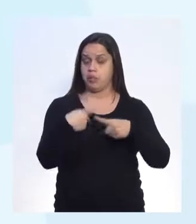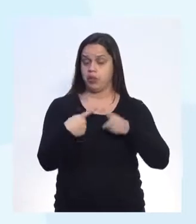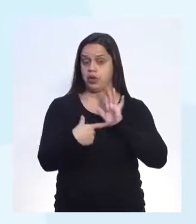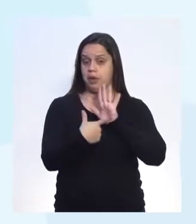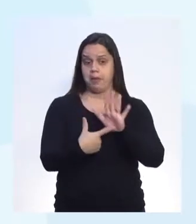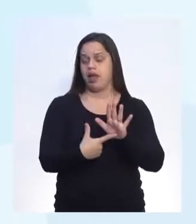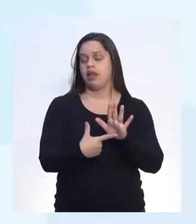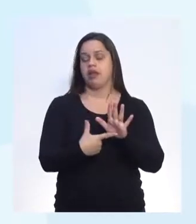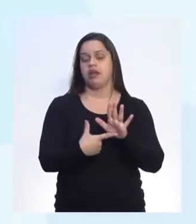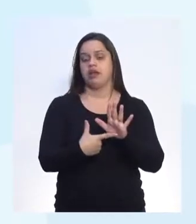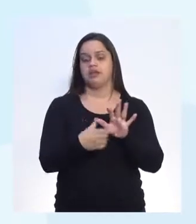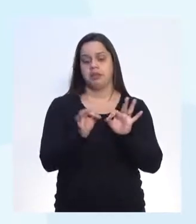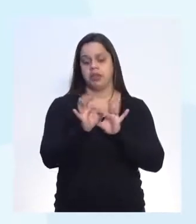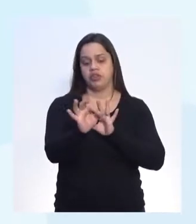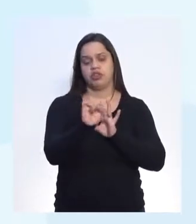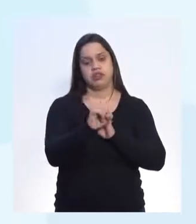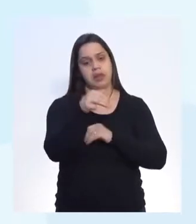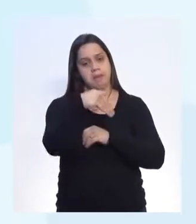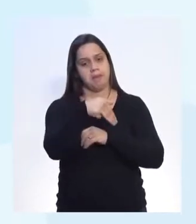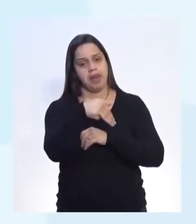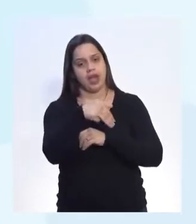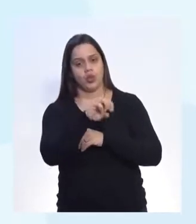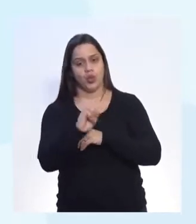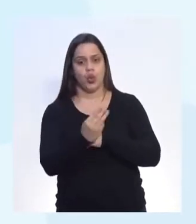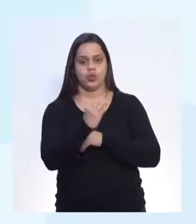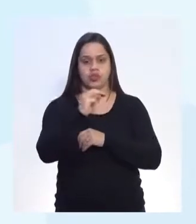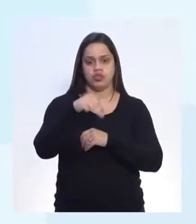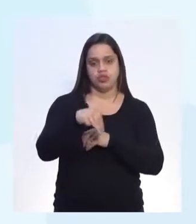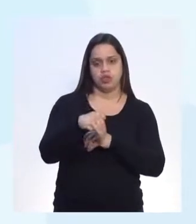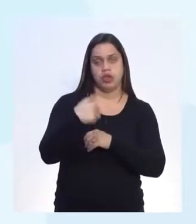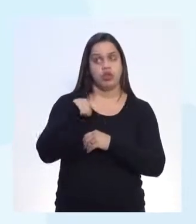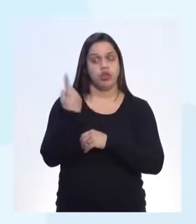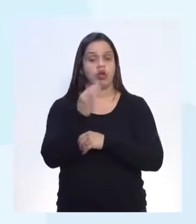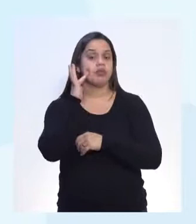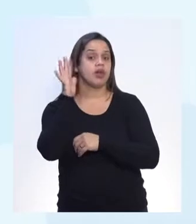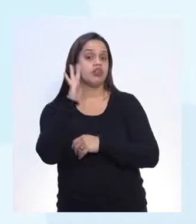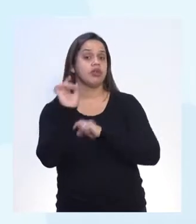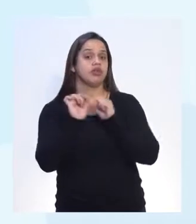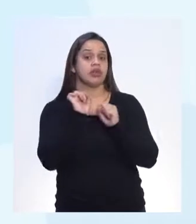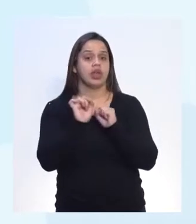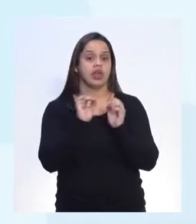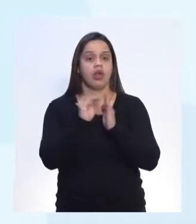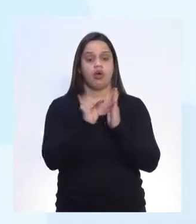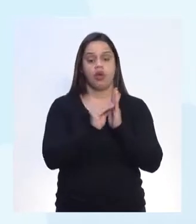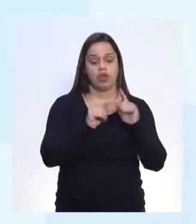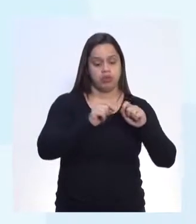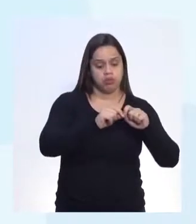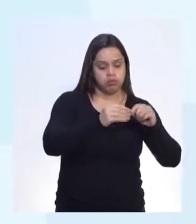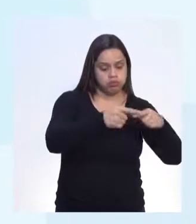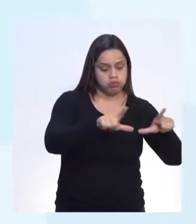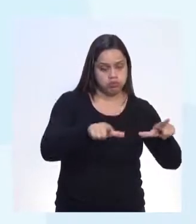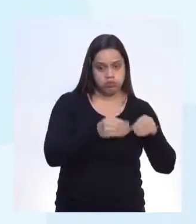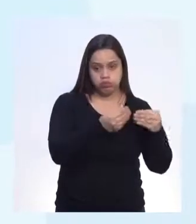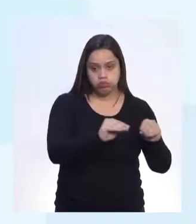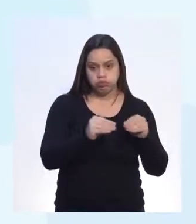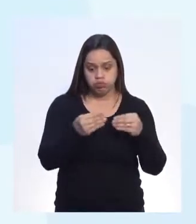aí, né? Se é em metros, centímetros, aí a gente imagina, né, que a colocação desses pisos,